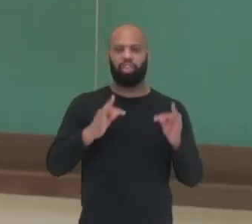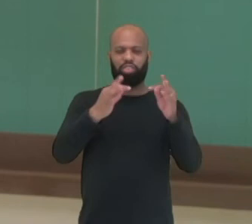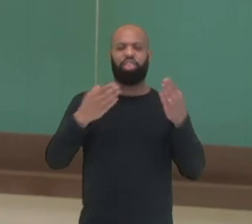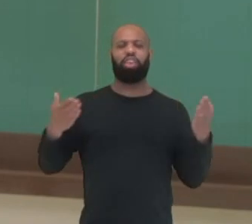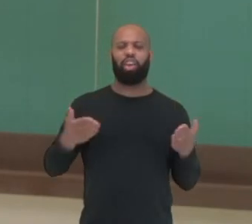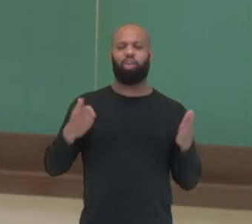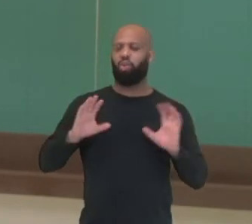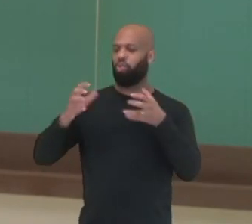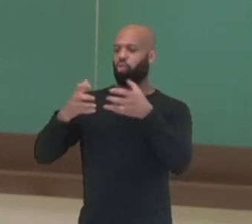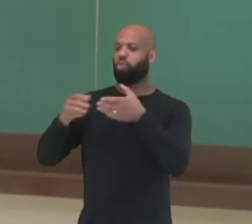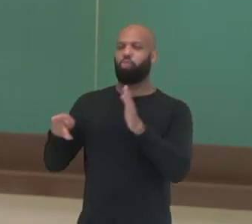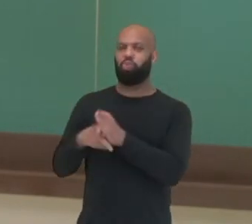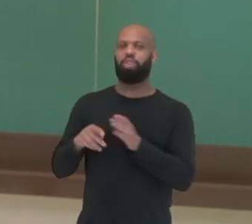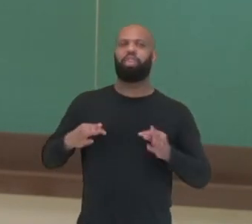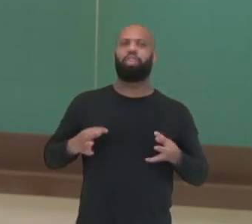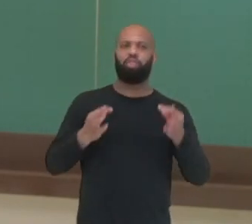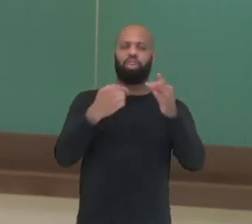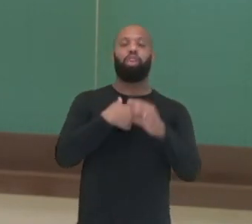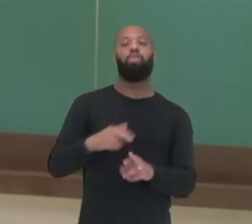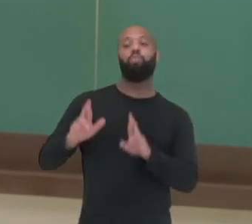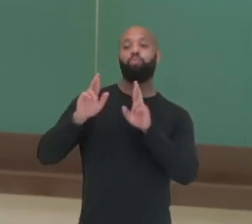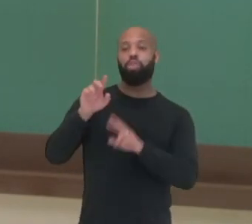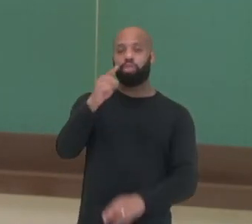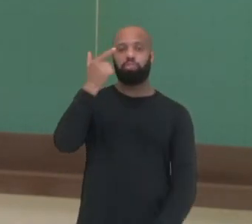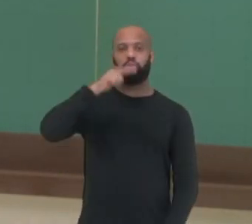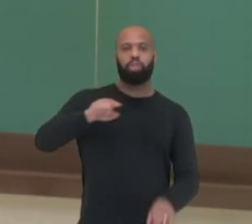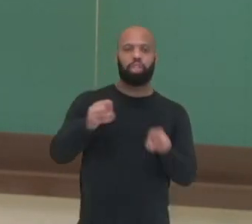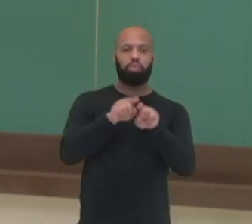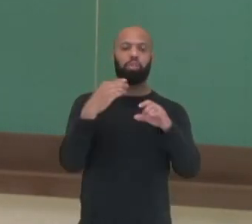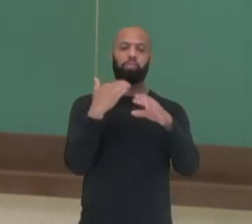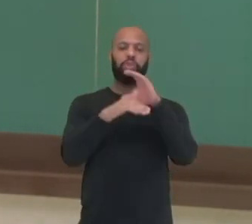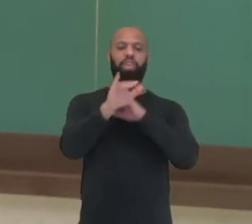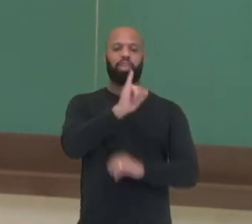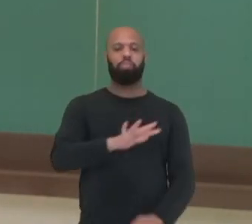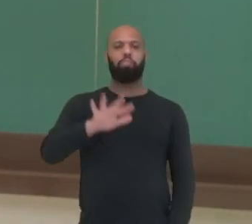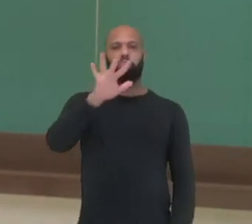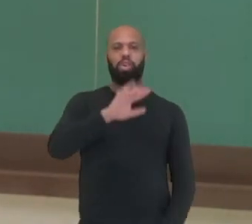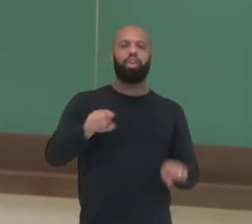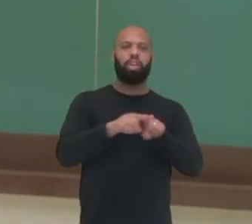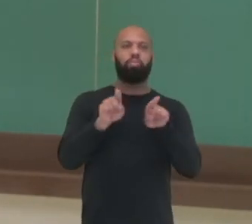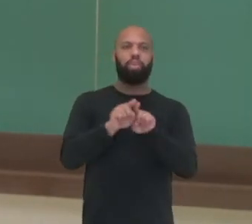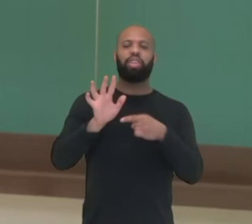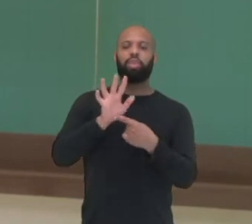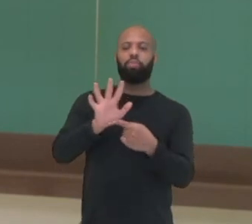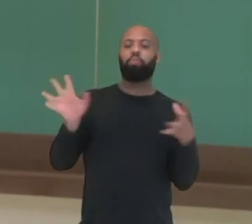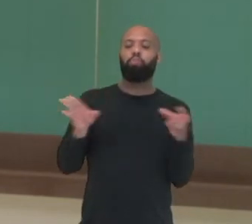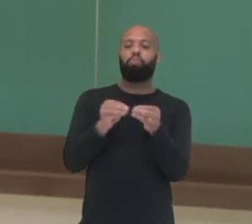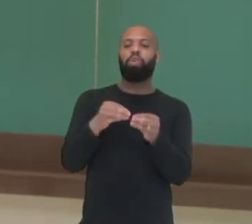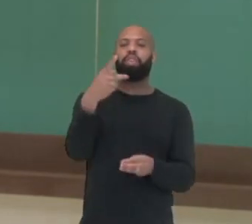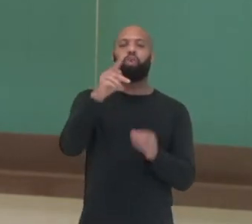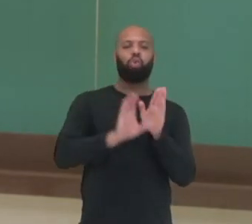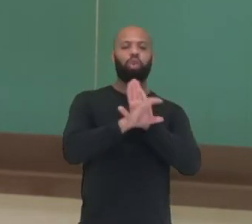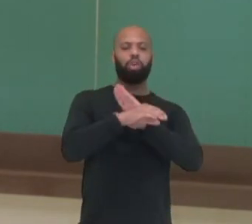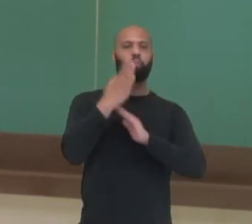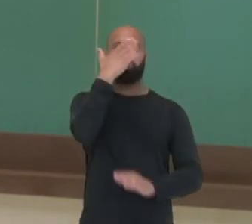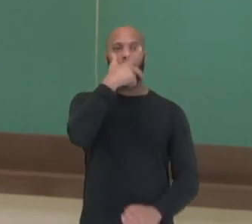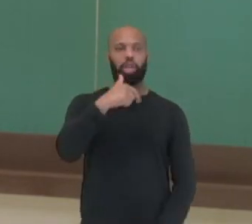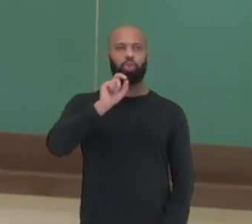da tecnologia. Espero que vocês tenham conseguido também criar essa figura, né, que sintetize o que é o seu conceito de